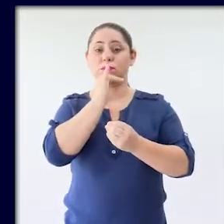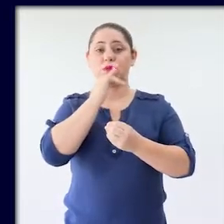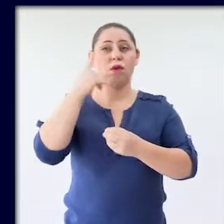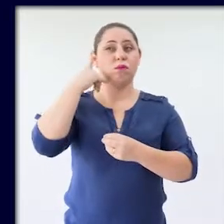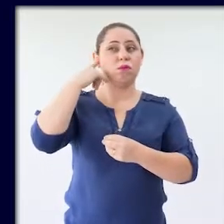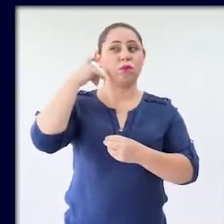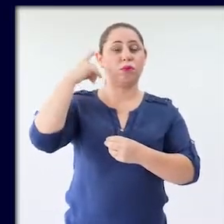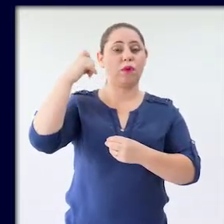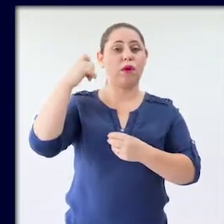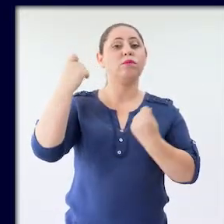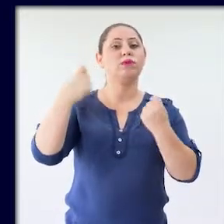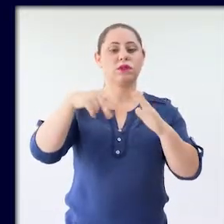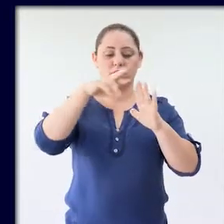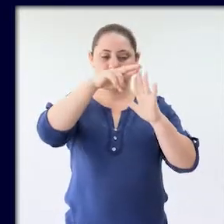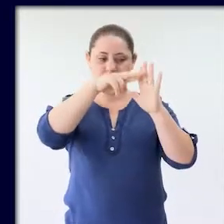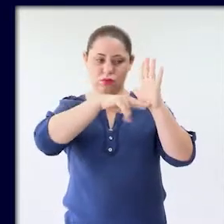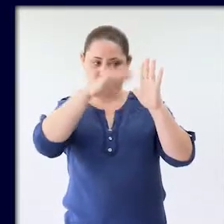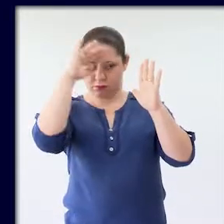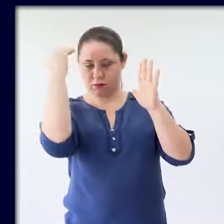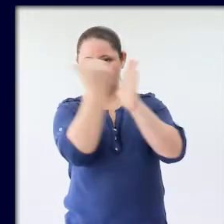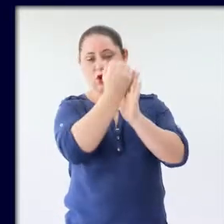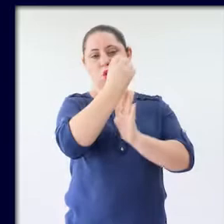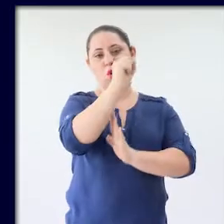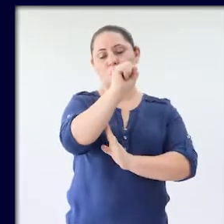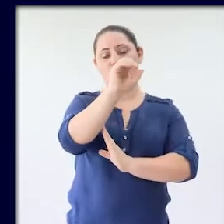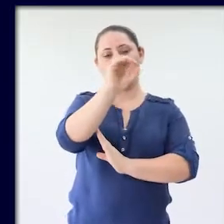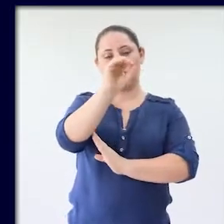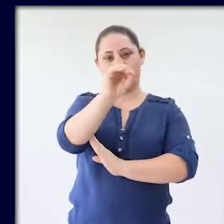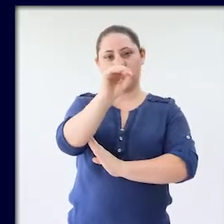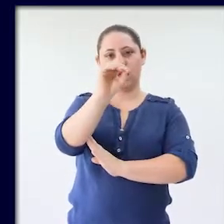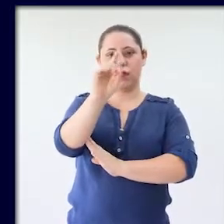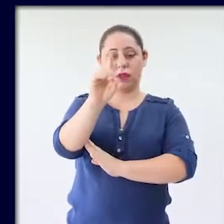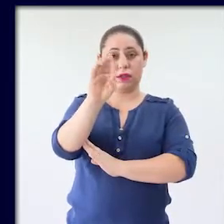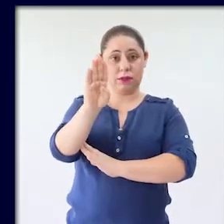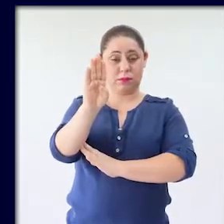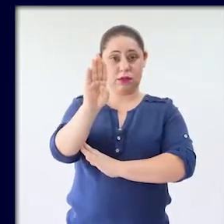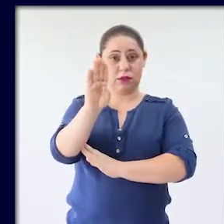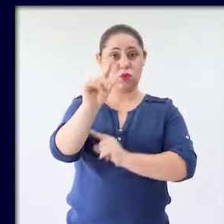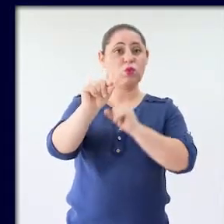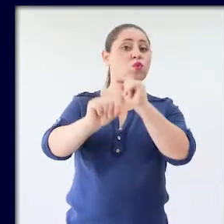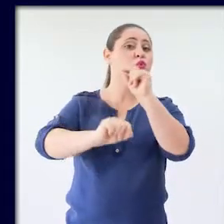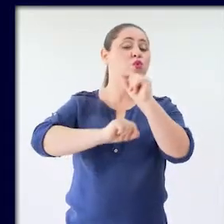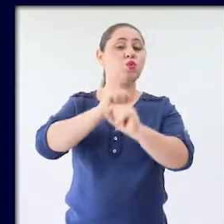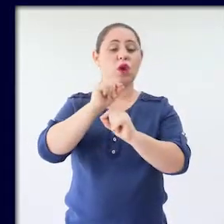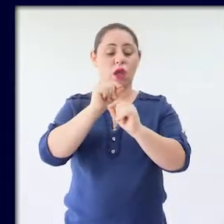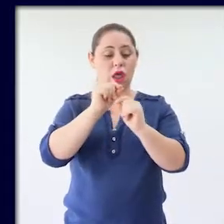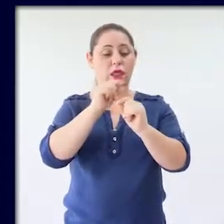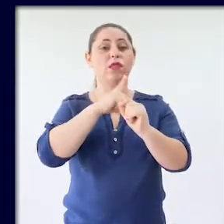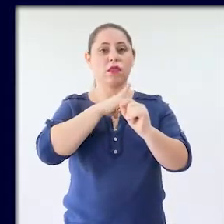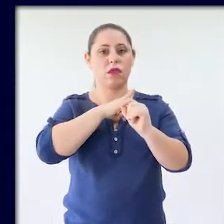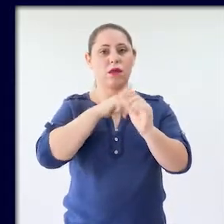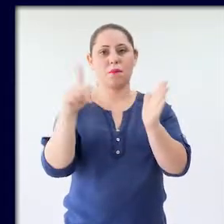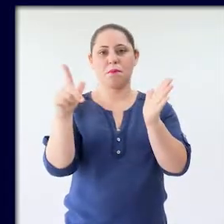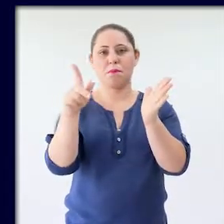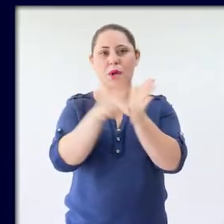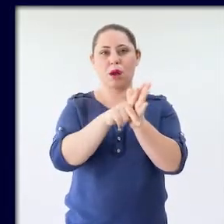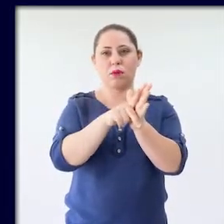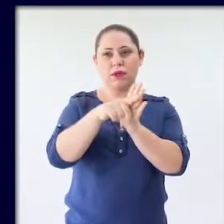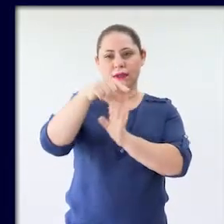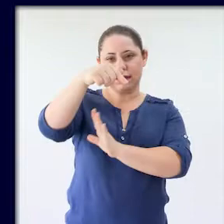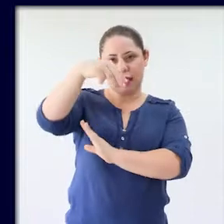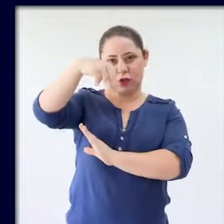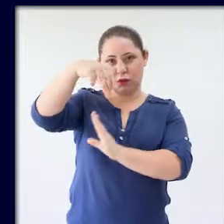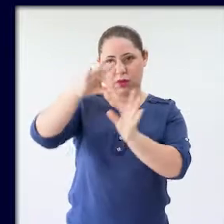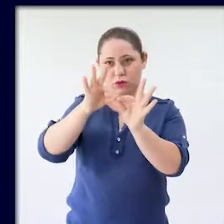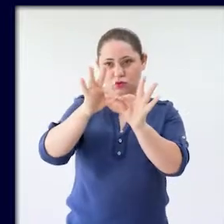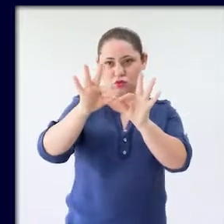o volume, por exemplo, ele deve respeitar o limite máximo de 80 decibéis. Isso aferido, medido a